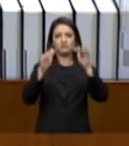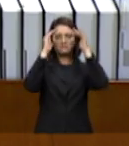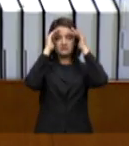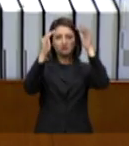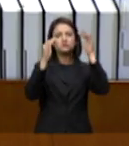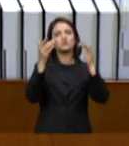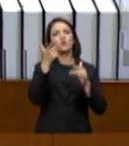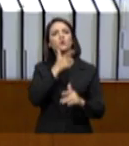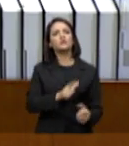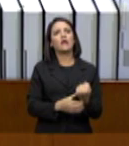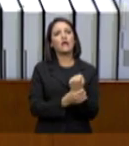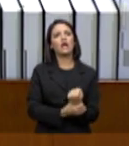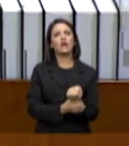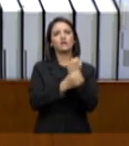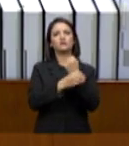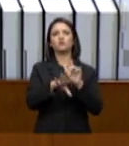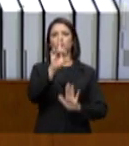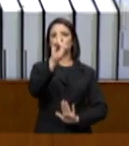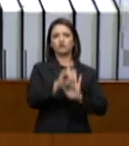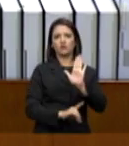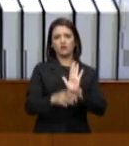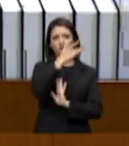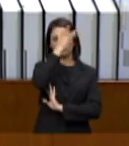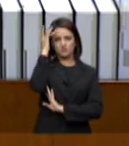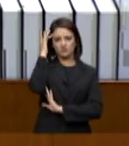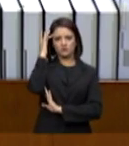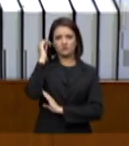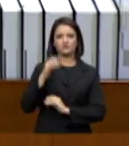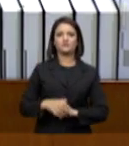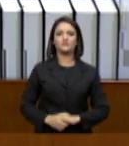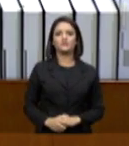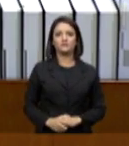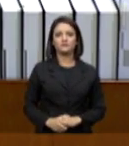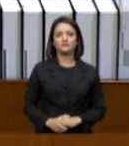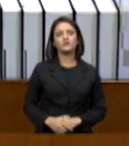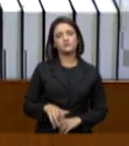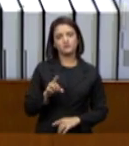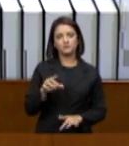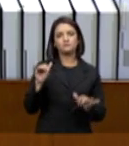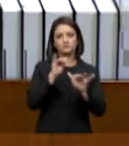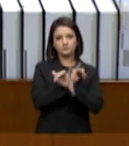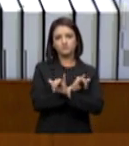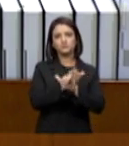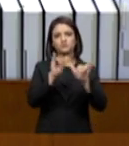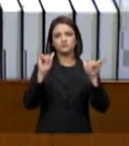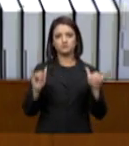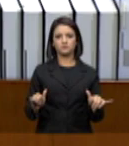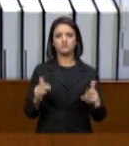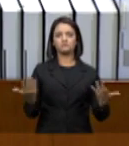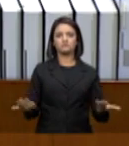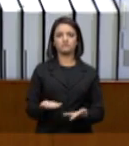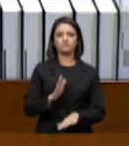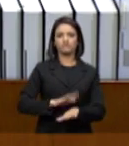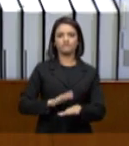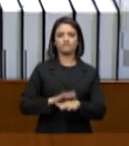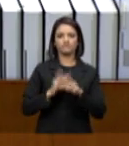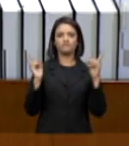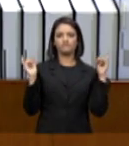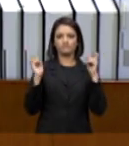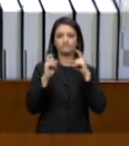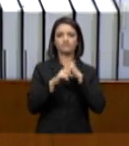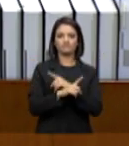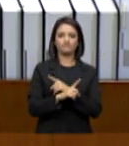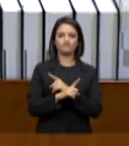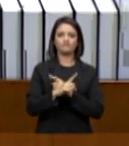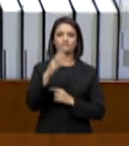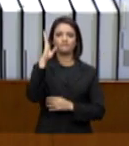fundamentais do cidadão era esse o registro que eu gostaria de fazer nesse momento tão difícil